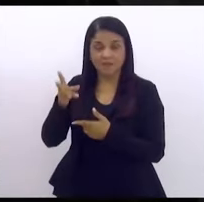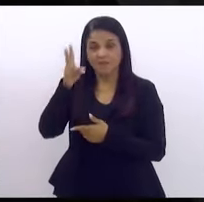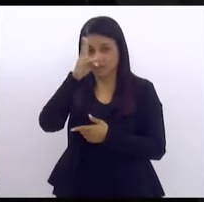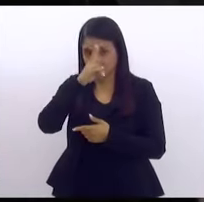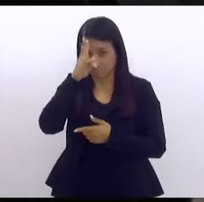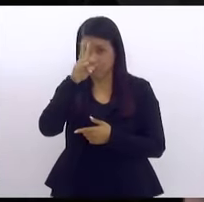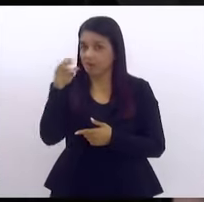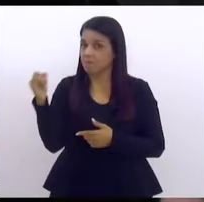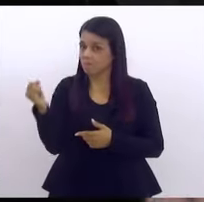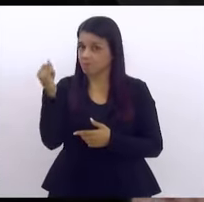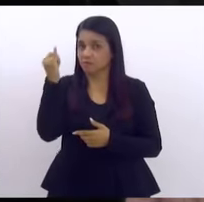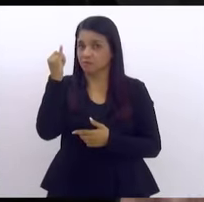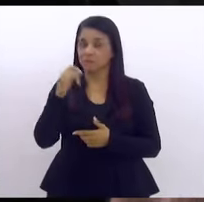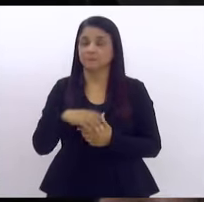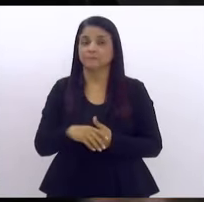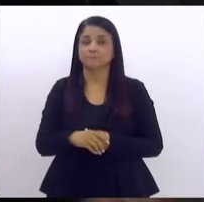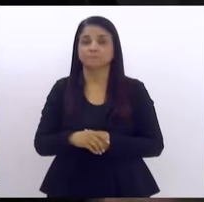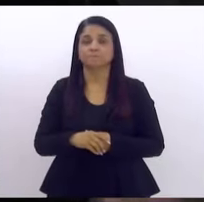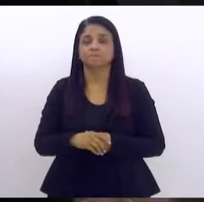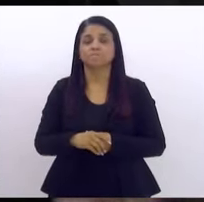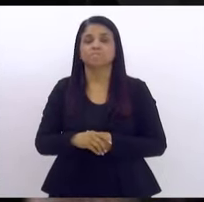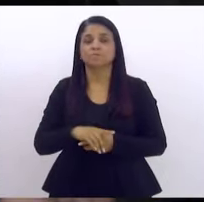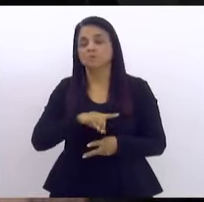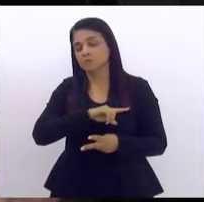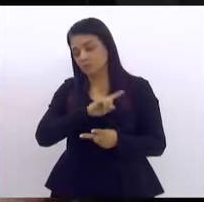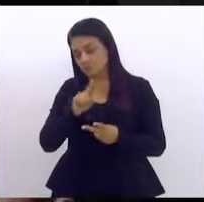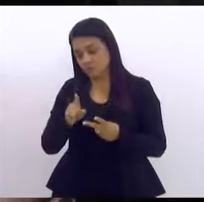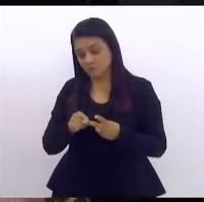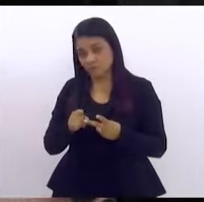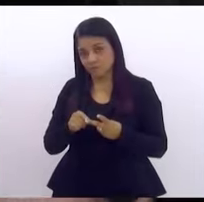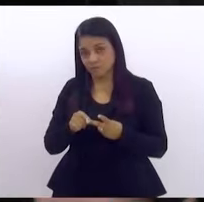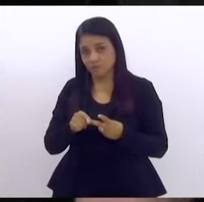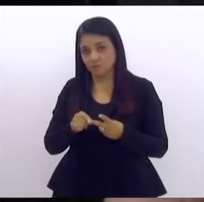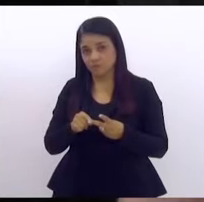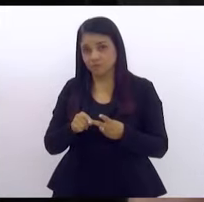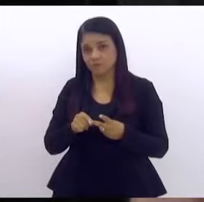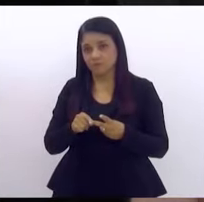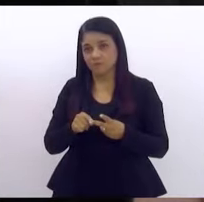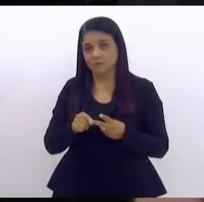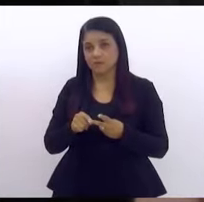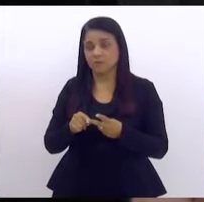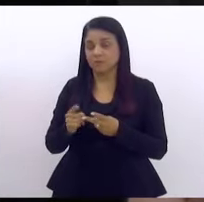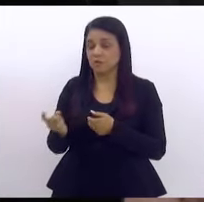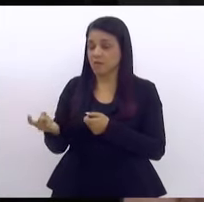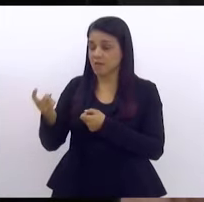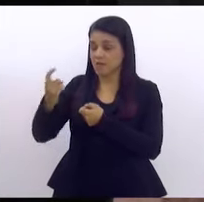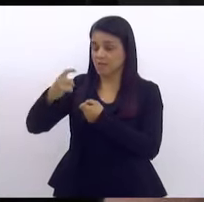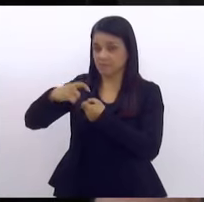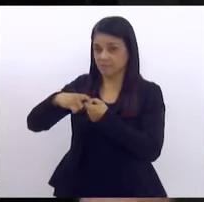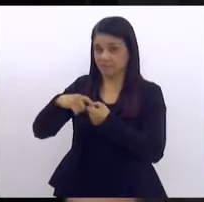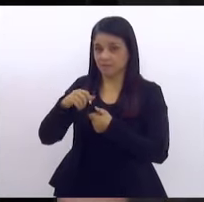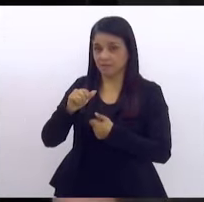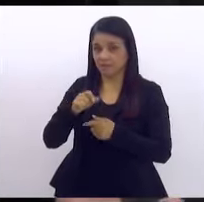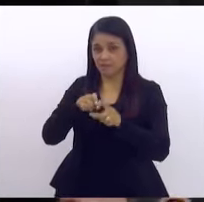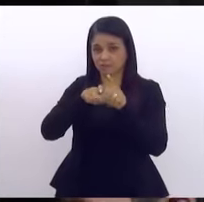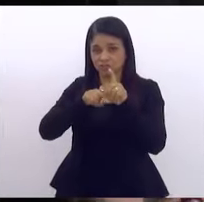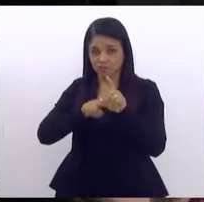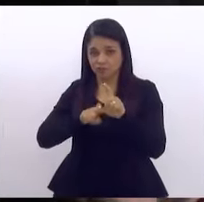disso. Outra contradição é que temos um estoque a receber da dívida ativa na ordem